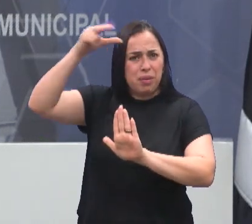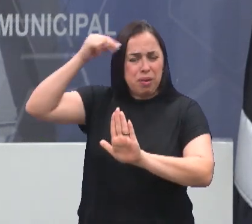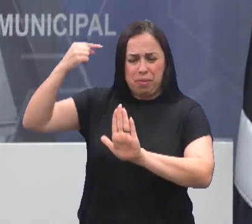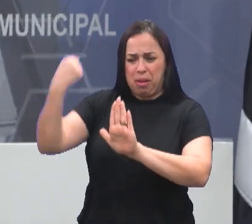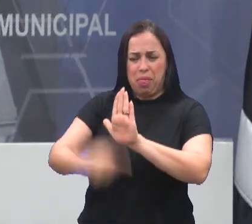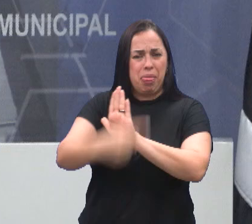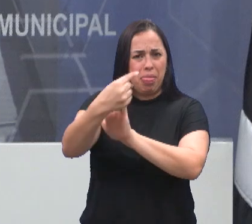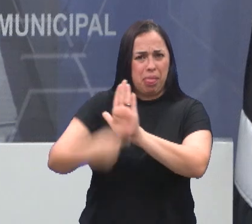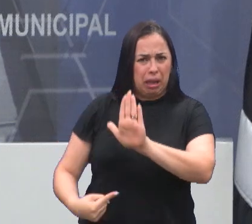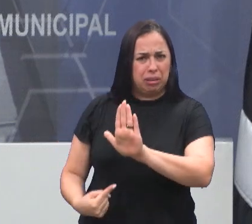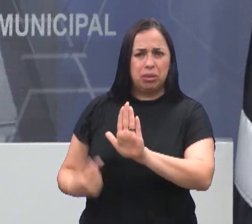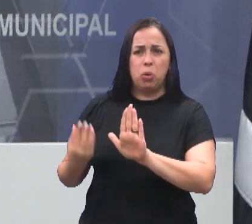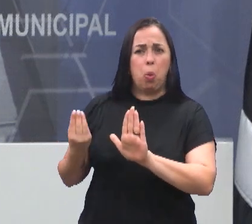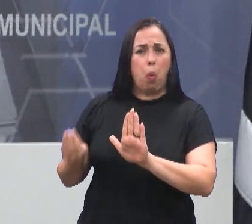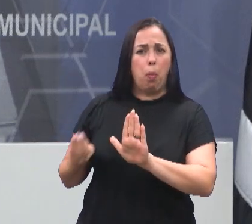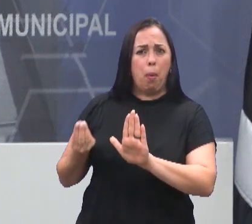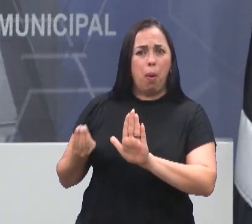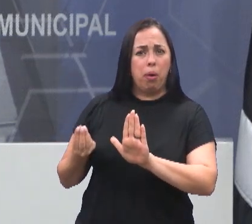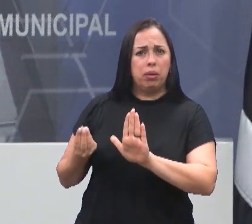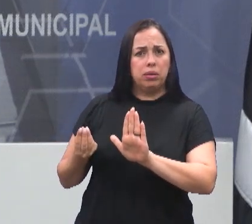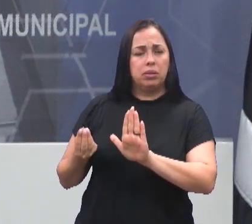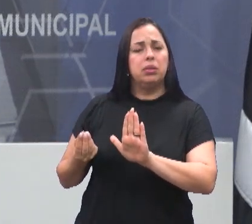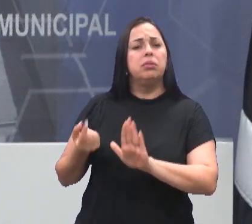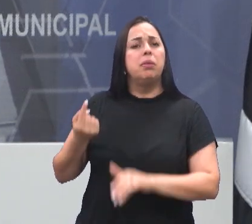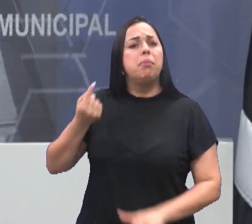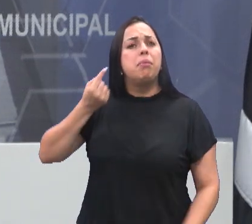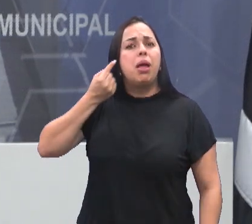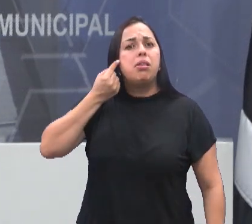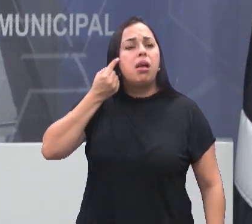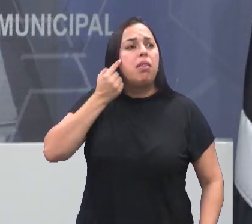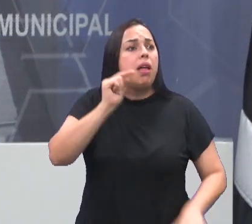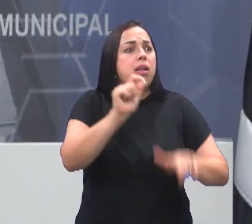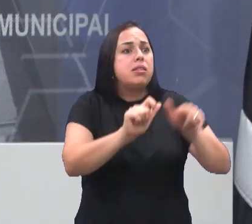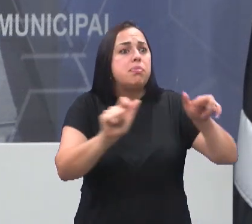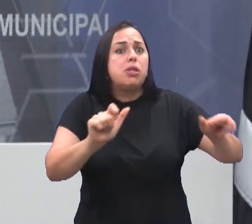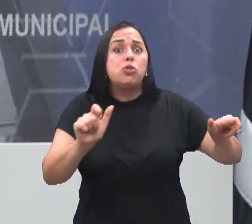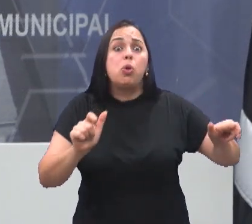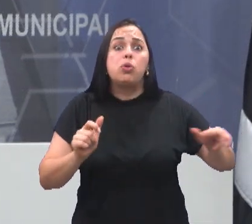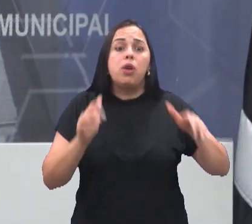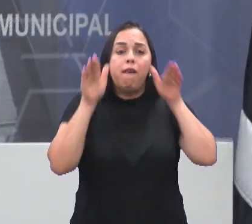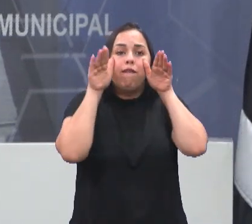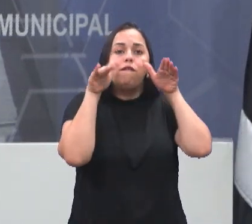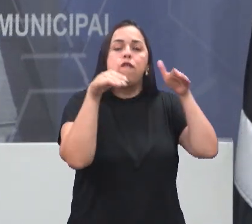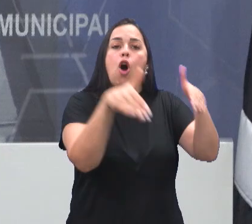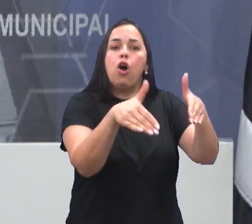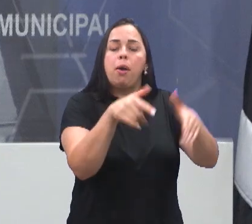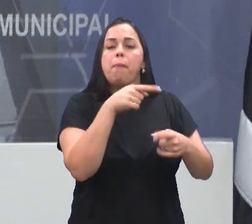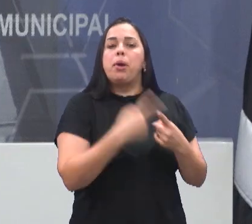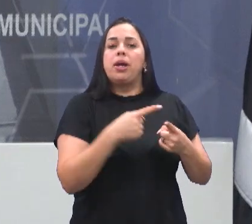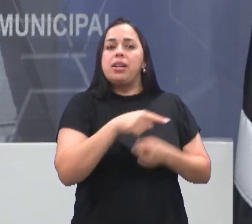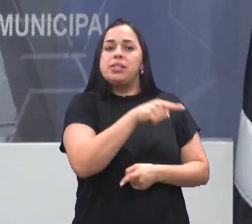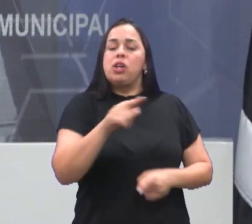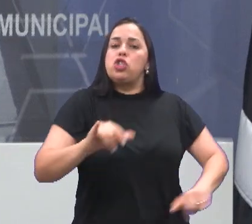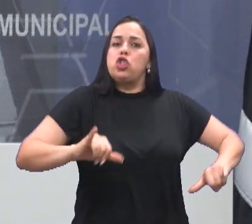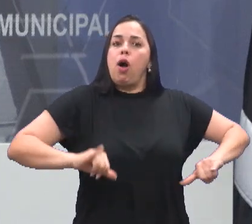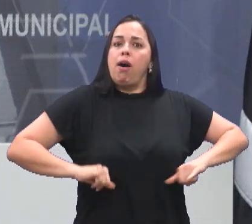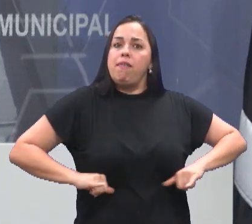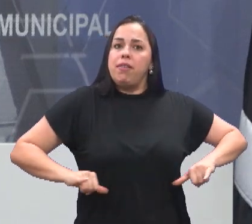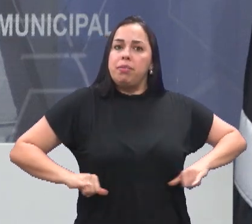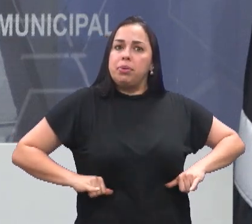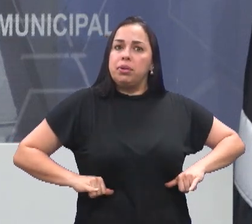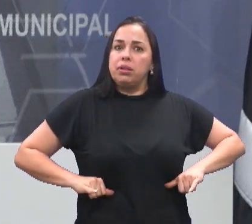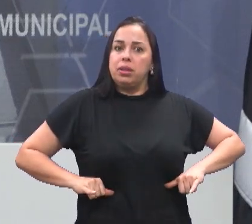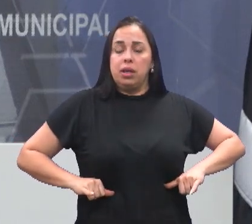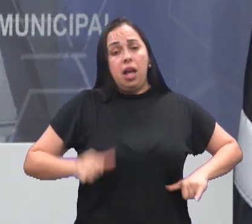maneira que ele está sendo. Vamos pensar nas pessoas daqui para frente que vão sofrer. A gente não pode evitar muito